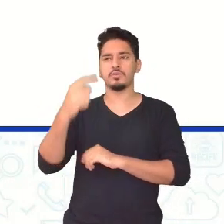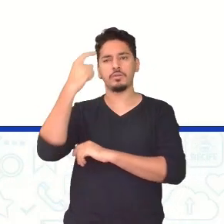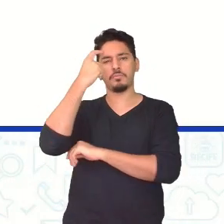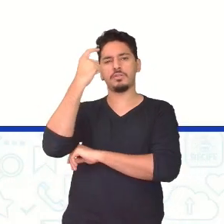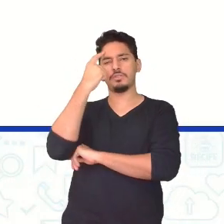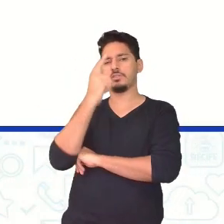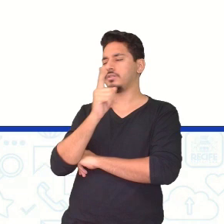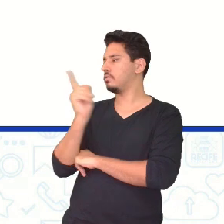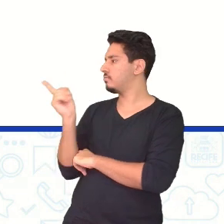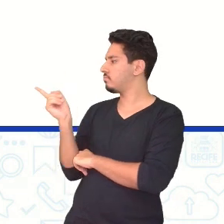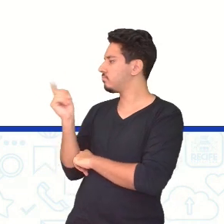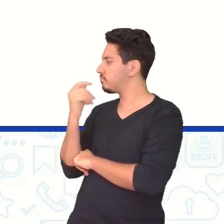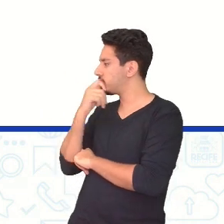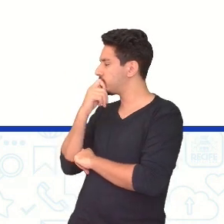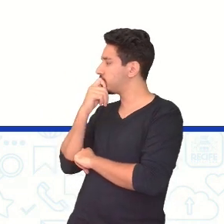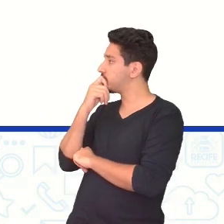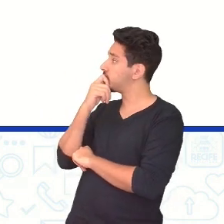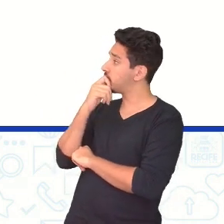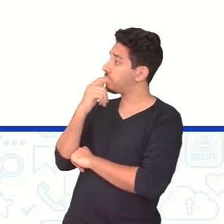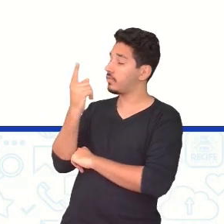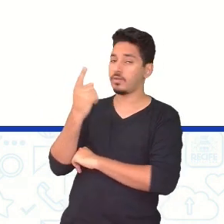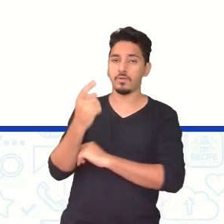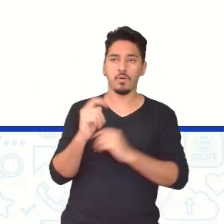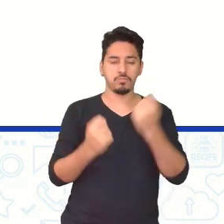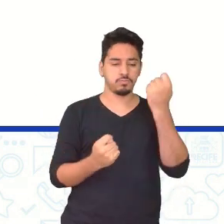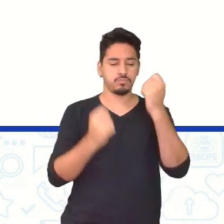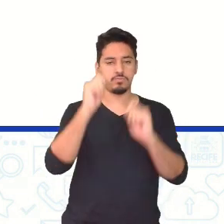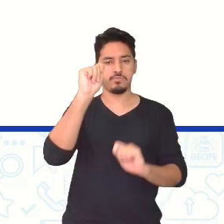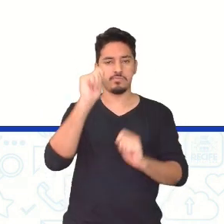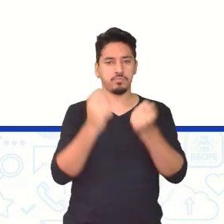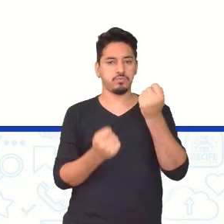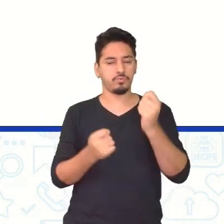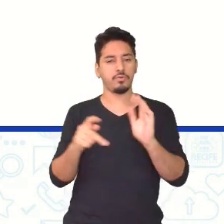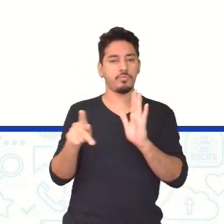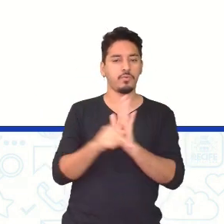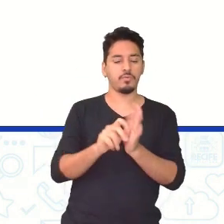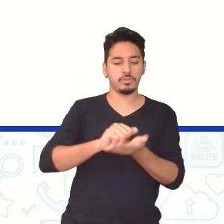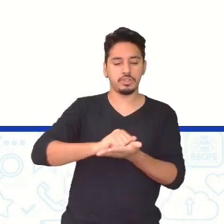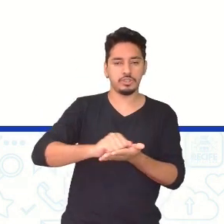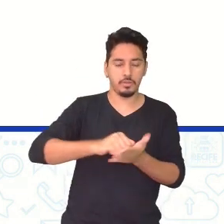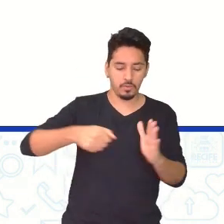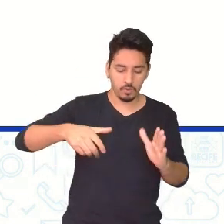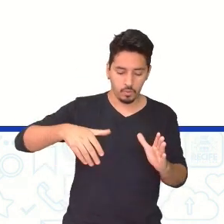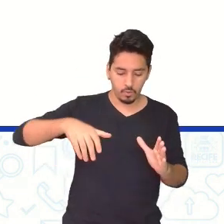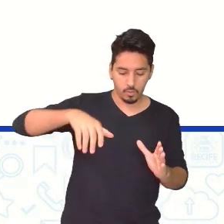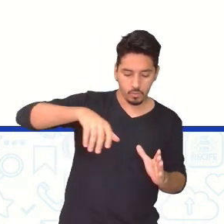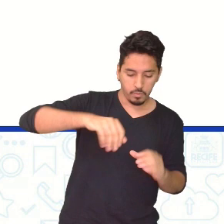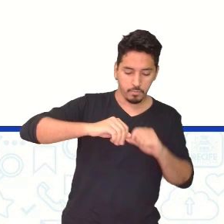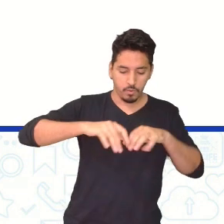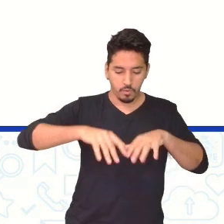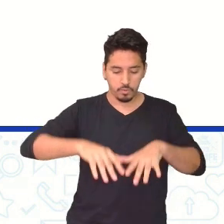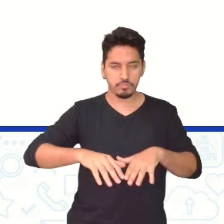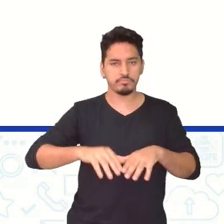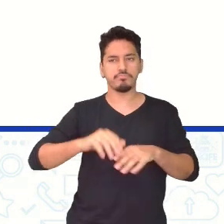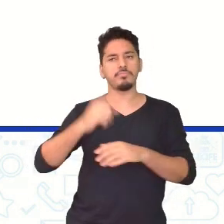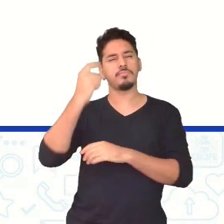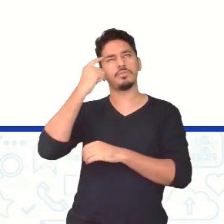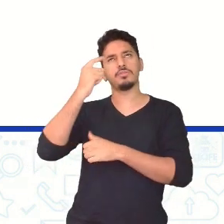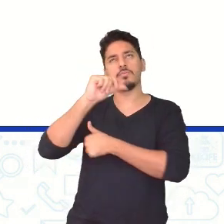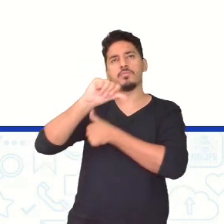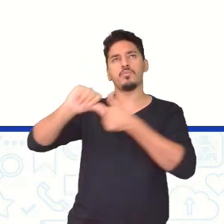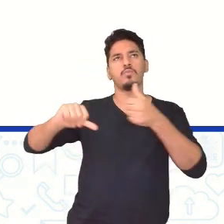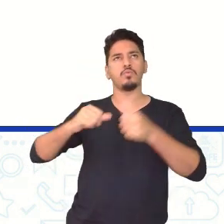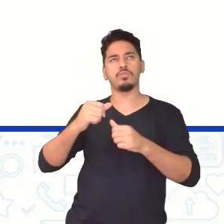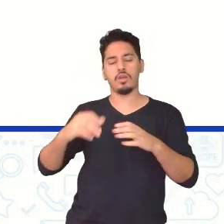fazer um negócio desse. Ó, um fabricante de sabão em pó, decidiu remodelar a embalagem de seu